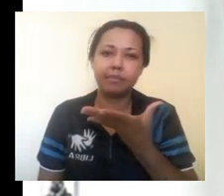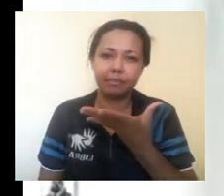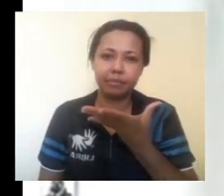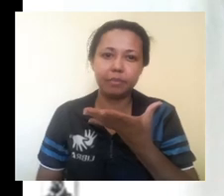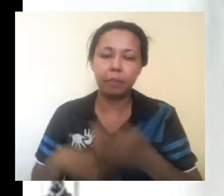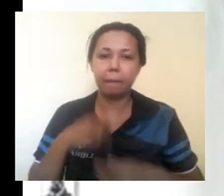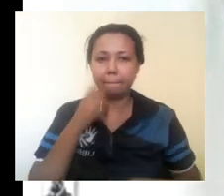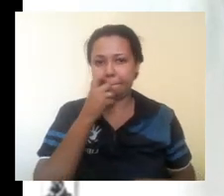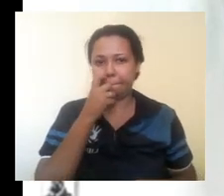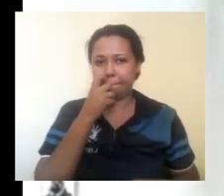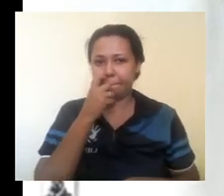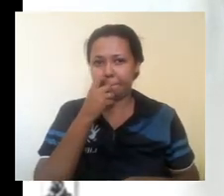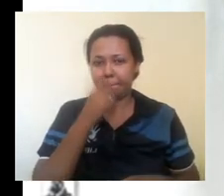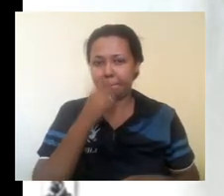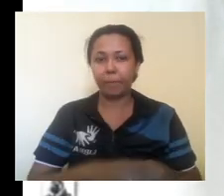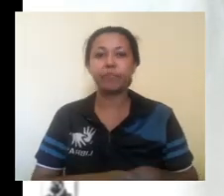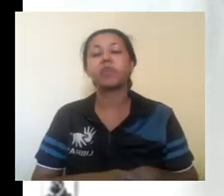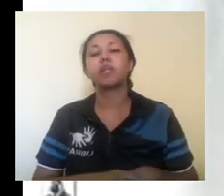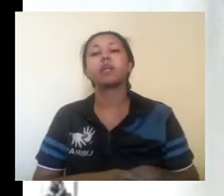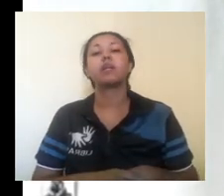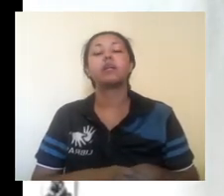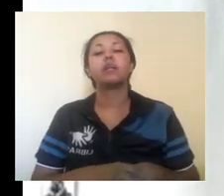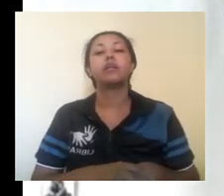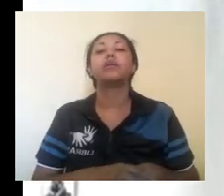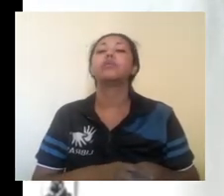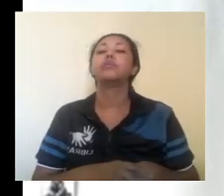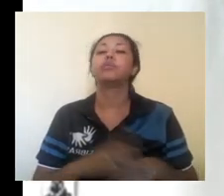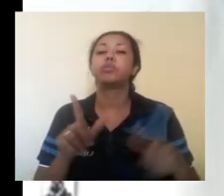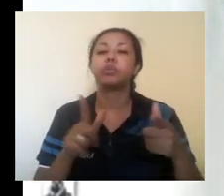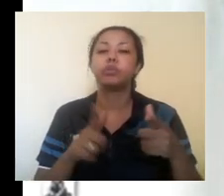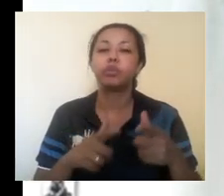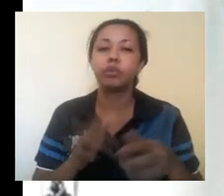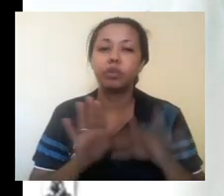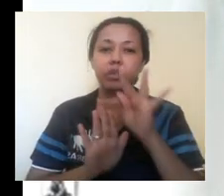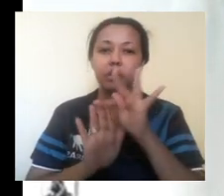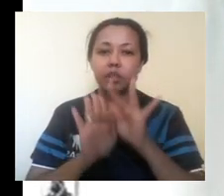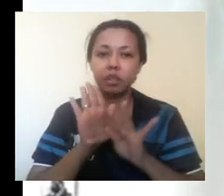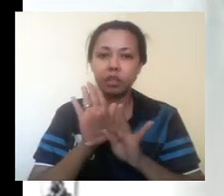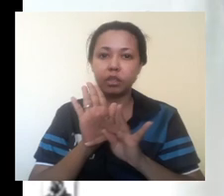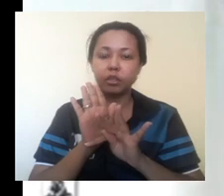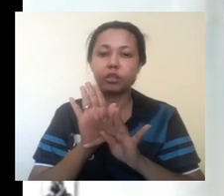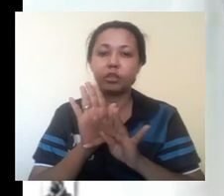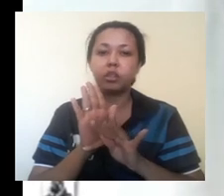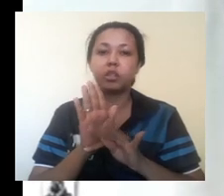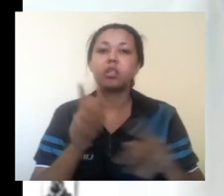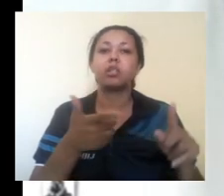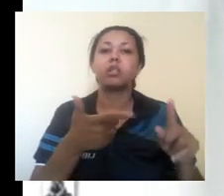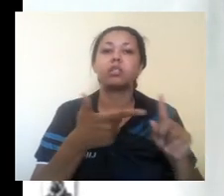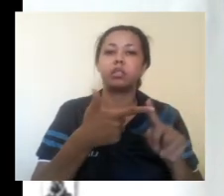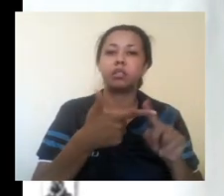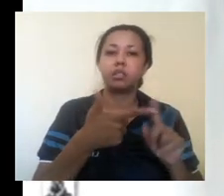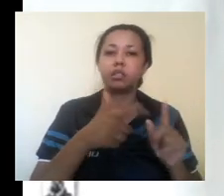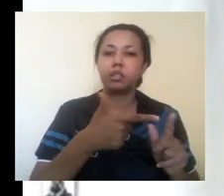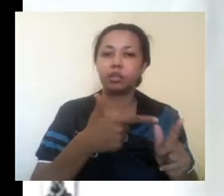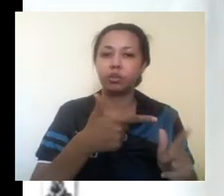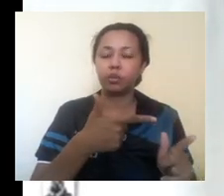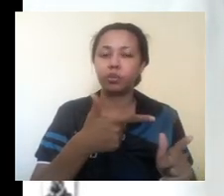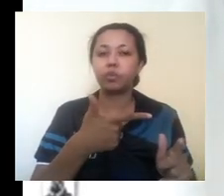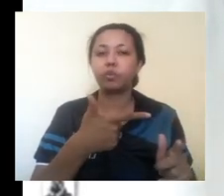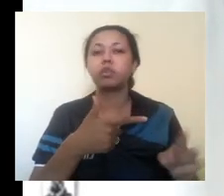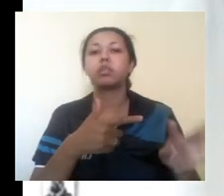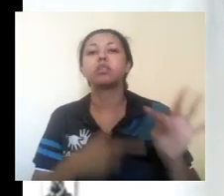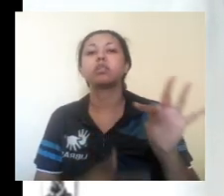Timóteo 2, o 21, que diz assim: se alguém se purificar dessas coisas, será vaso